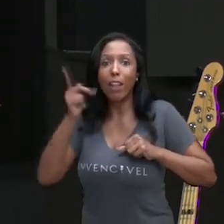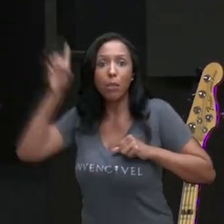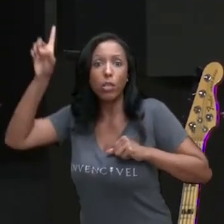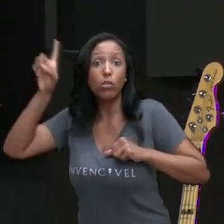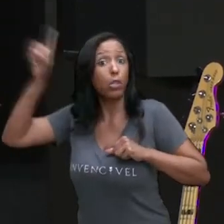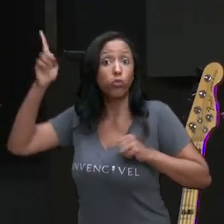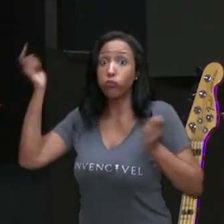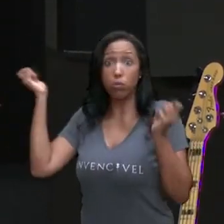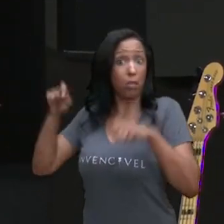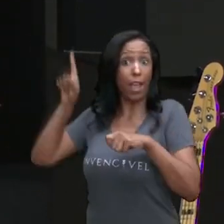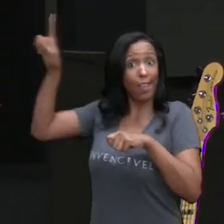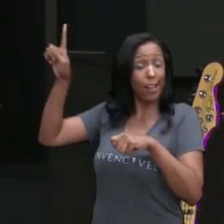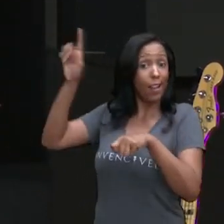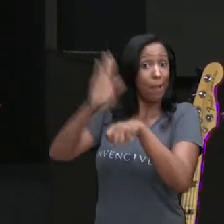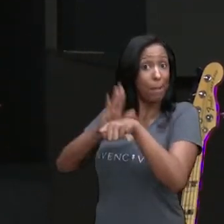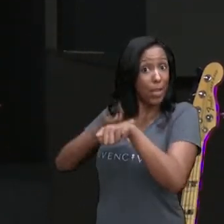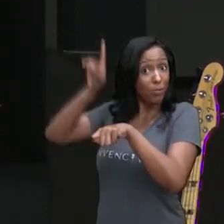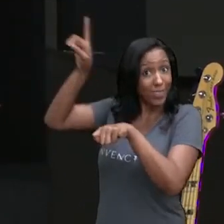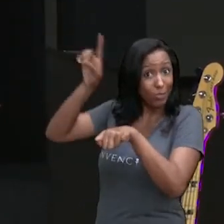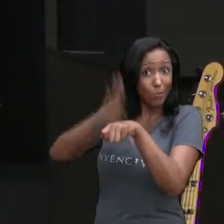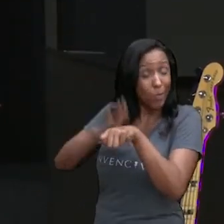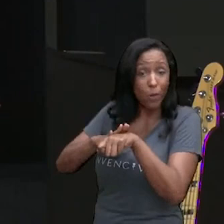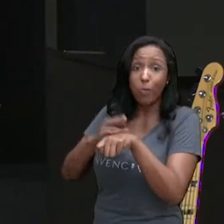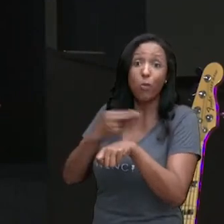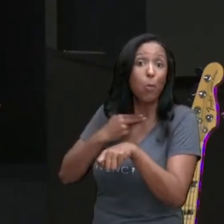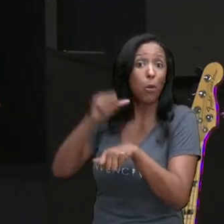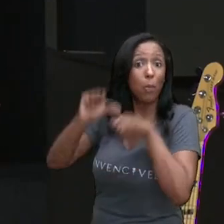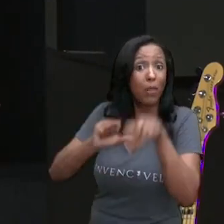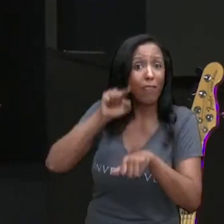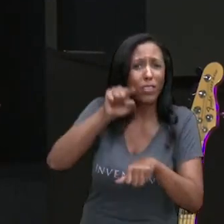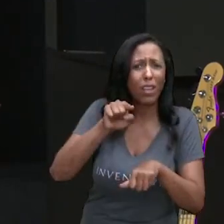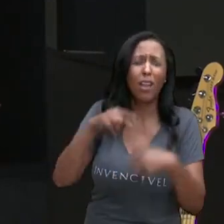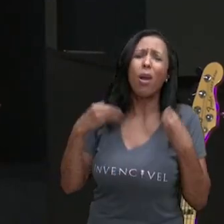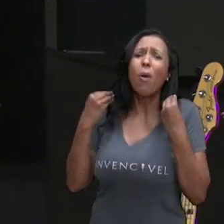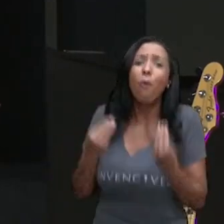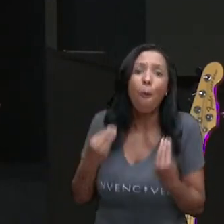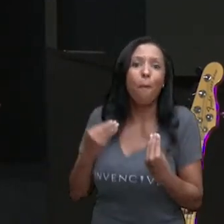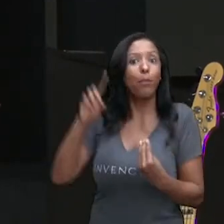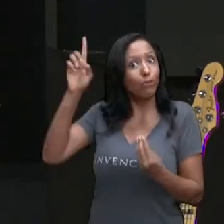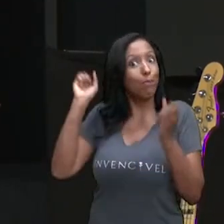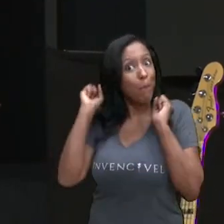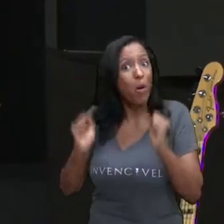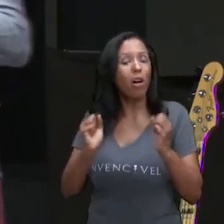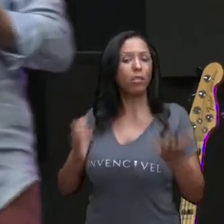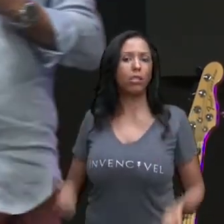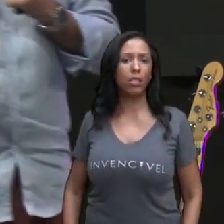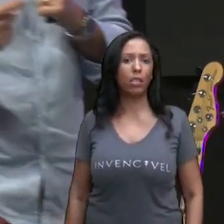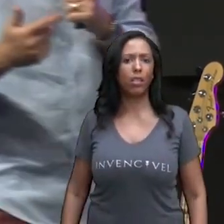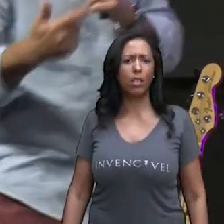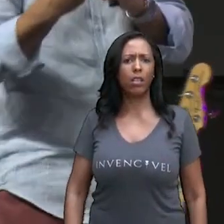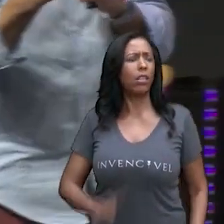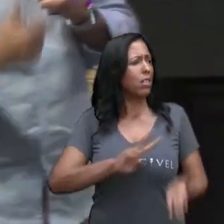Deus é pouco amoroso. Sabe o que você está dizendo para mim? Você está dizendo para mim que você não